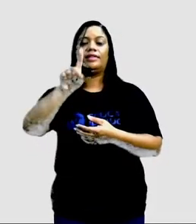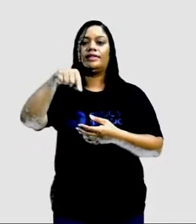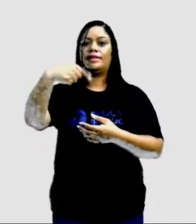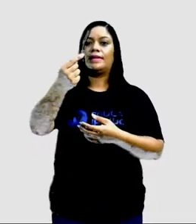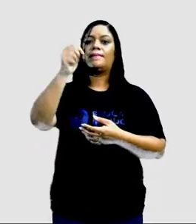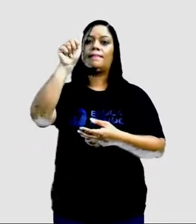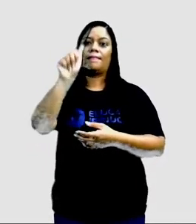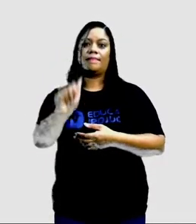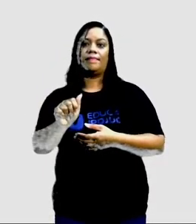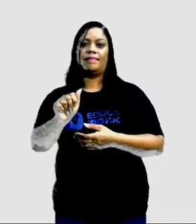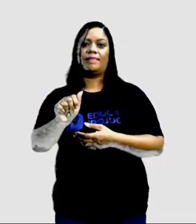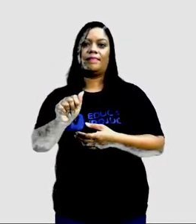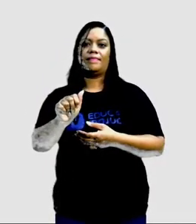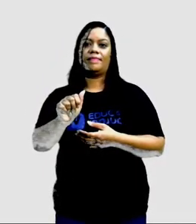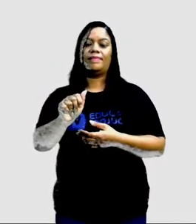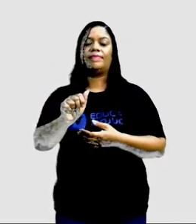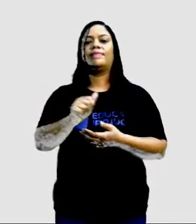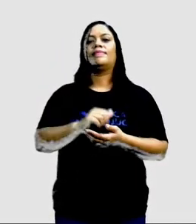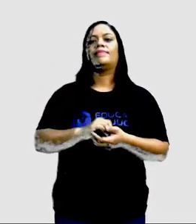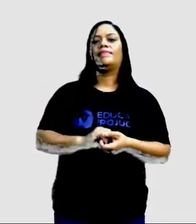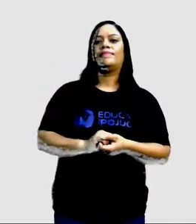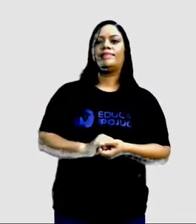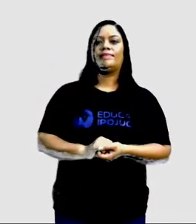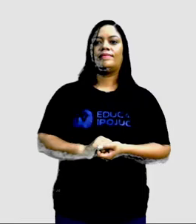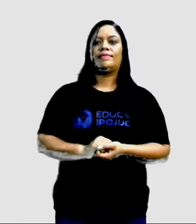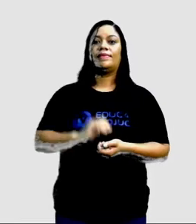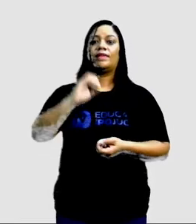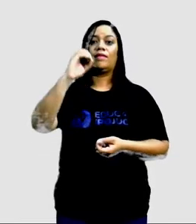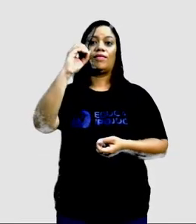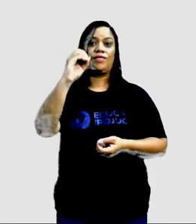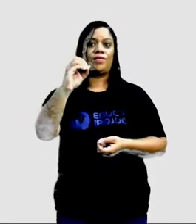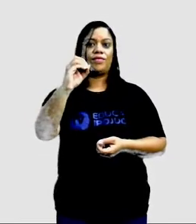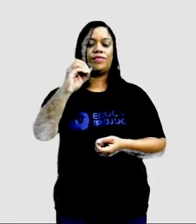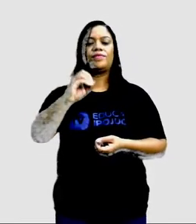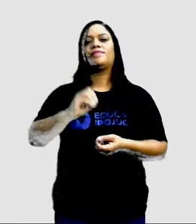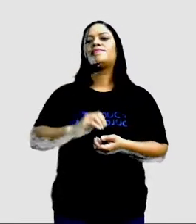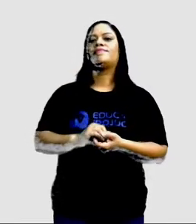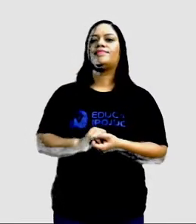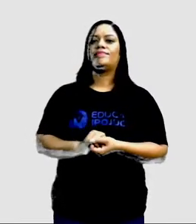Harmonia, A. Não é isso? Hortinha, O.